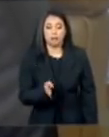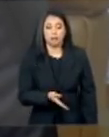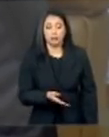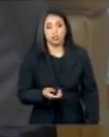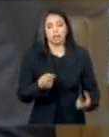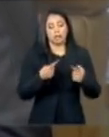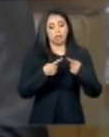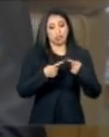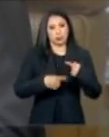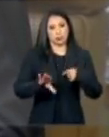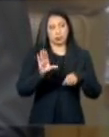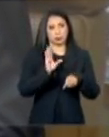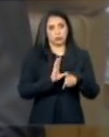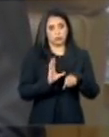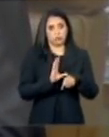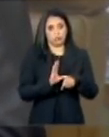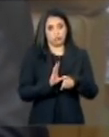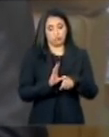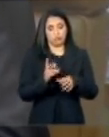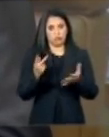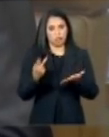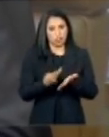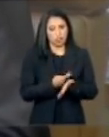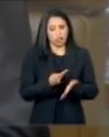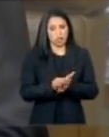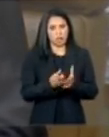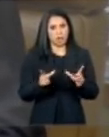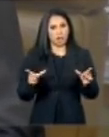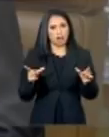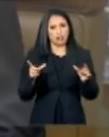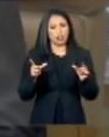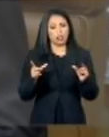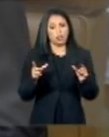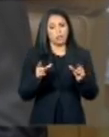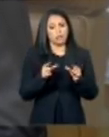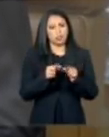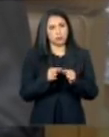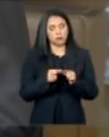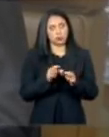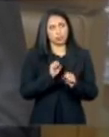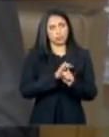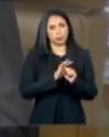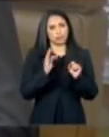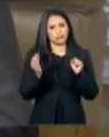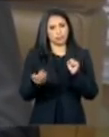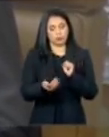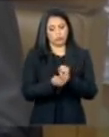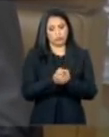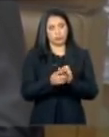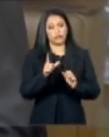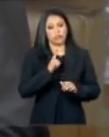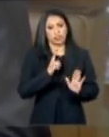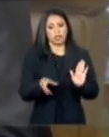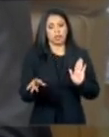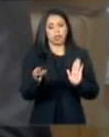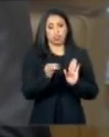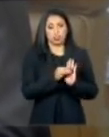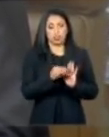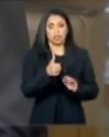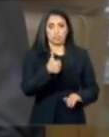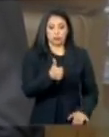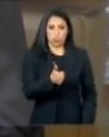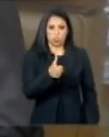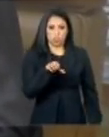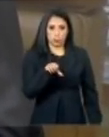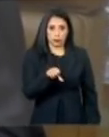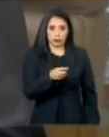e no fundo há uma súmula do supremo tribunal federal editado sob a égide da função de 1946